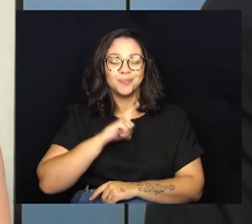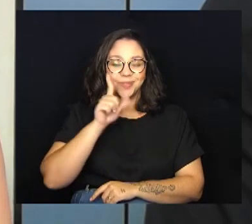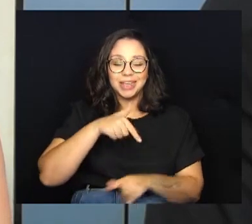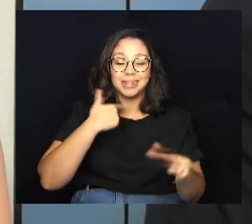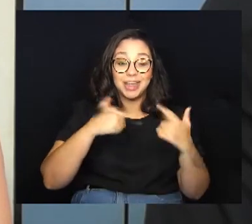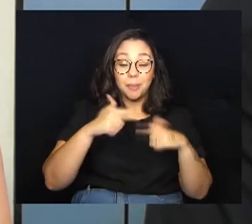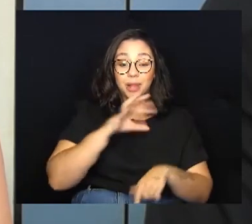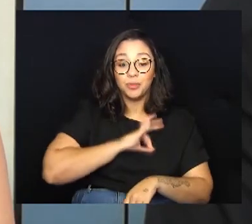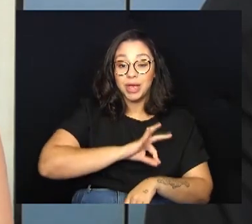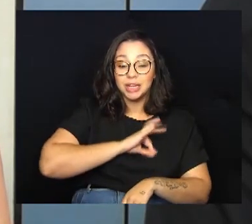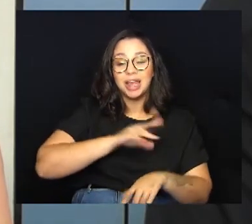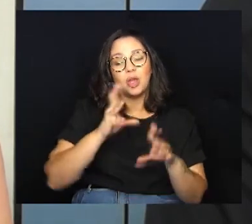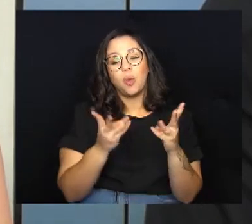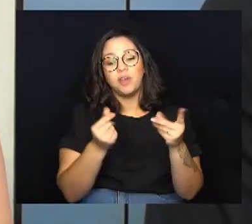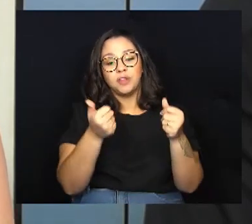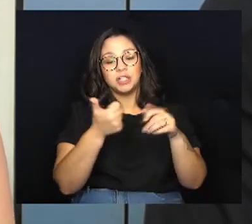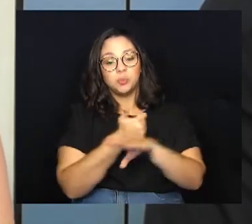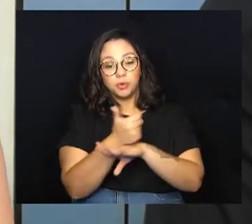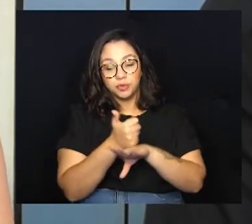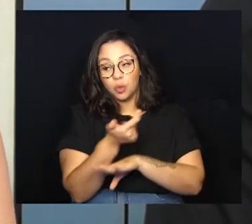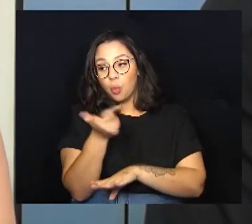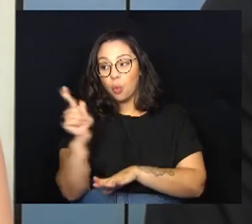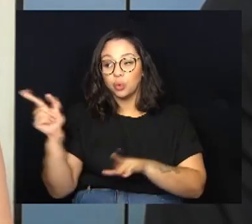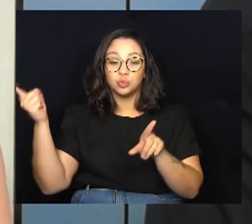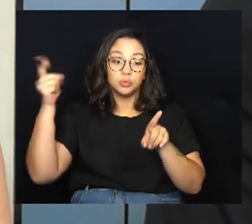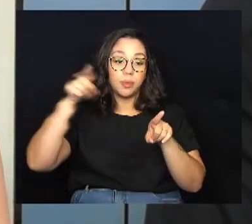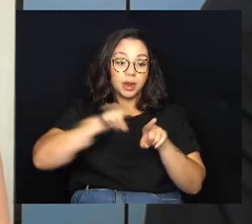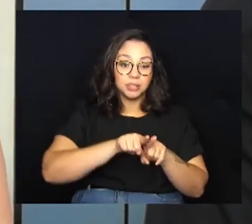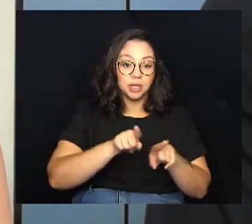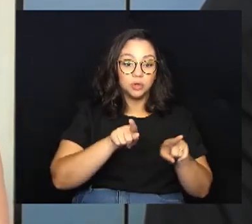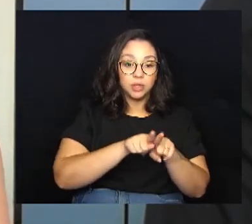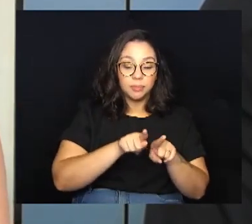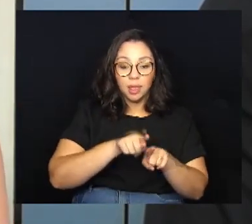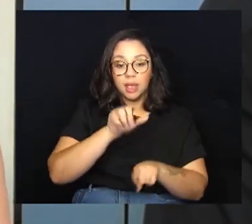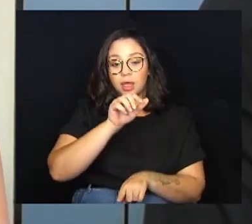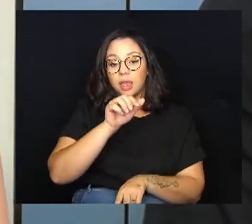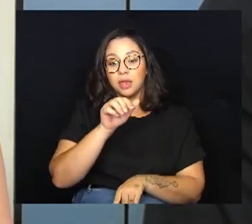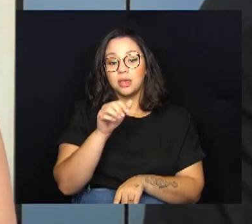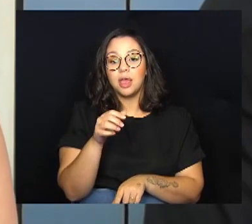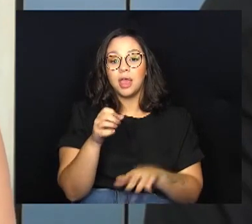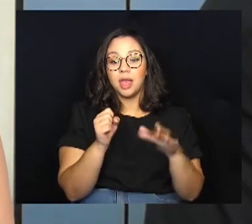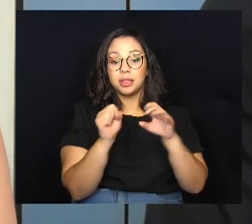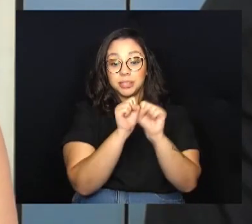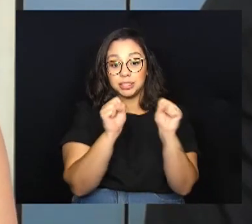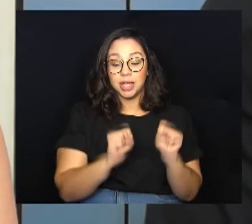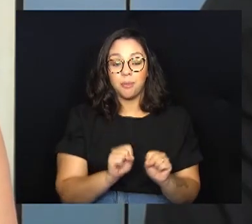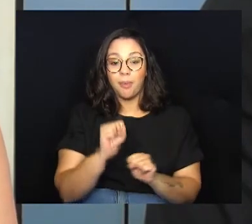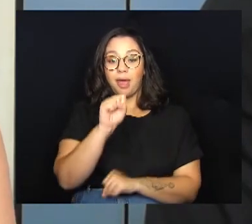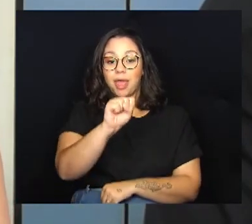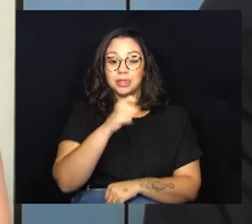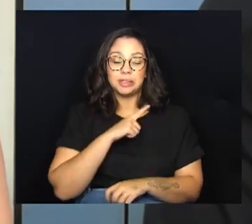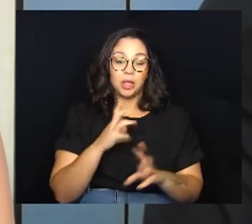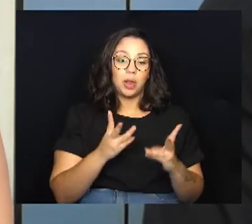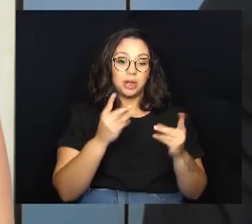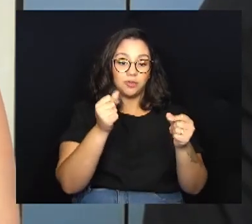para mim de pensar o antes e como vocês têm lidado no caso aí, depois